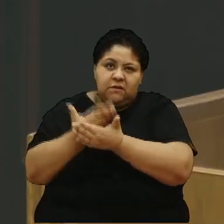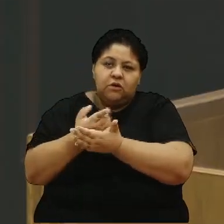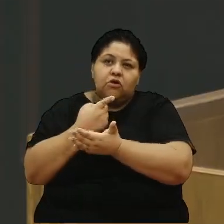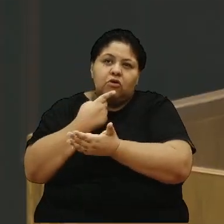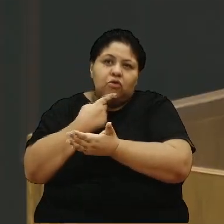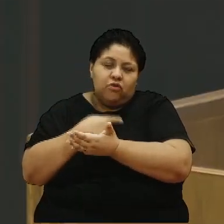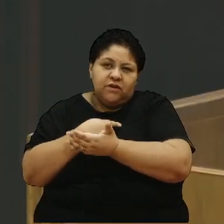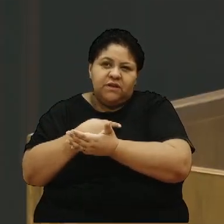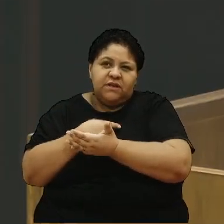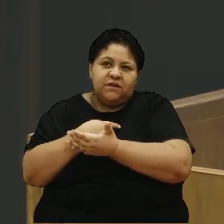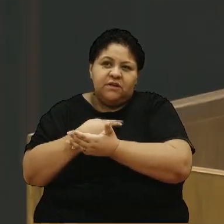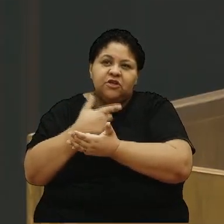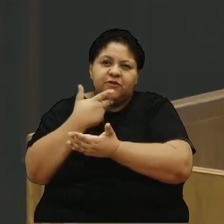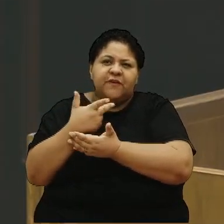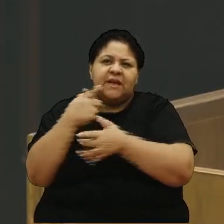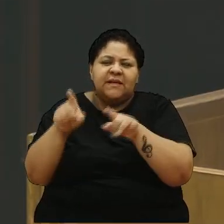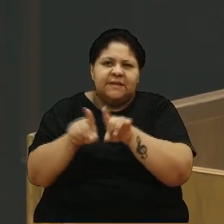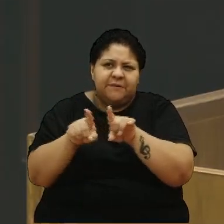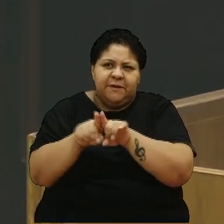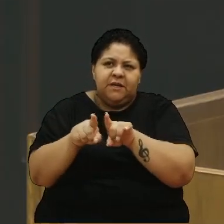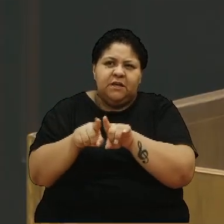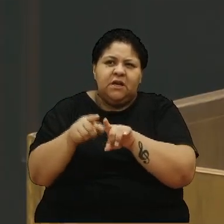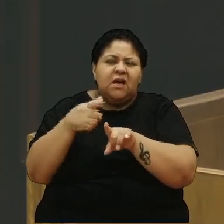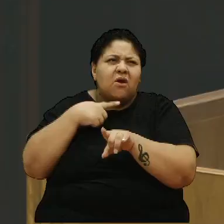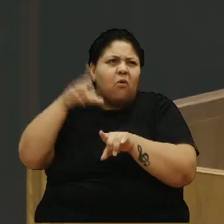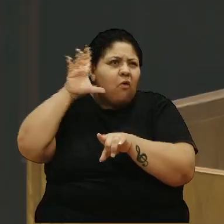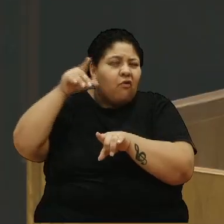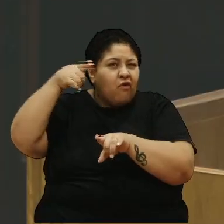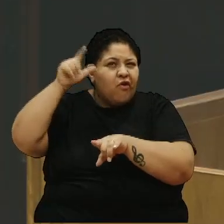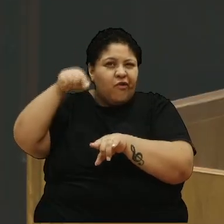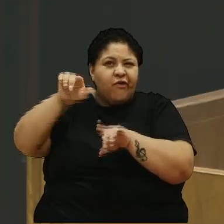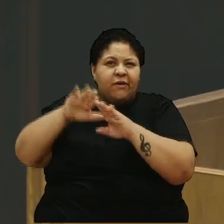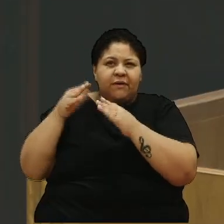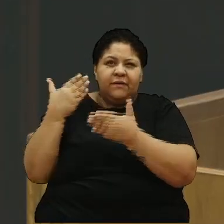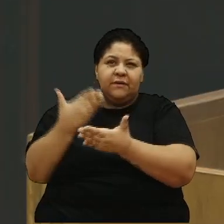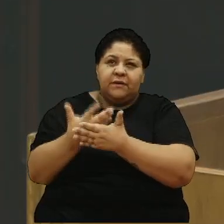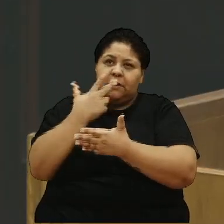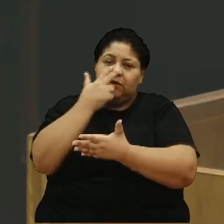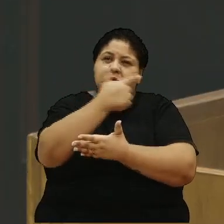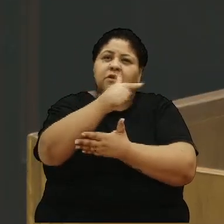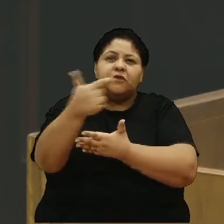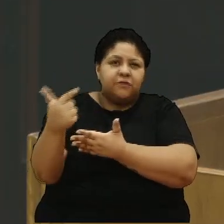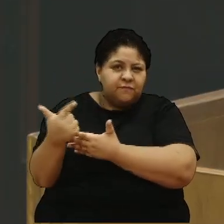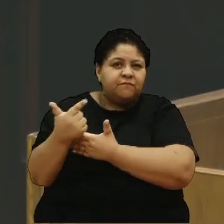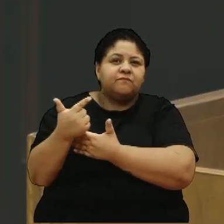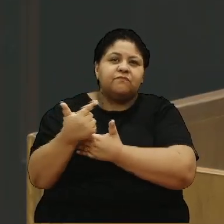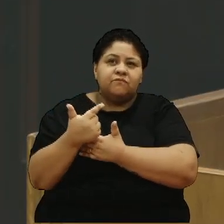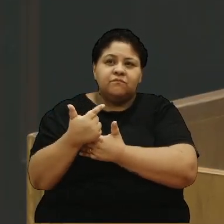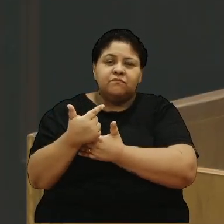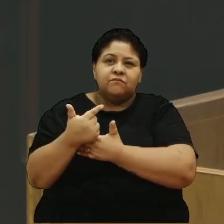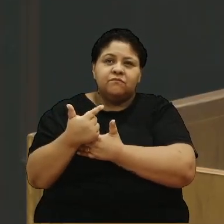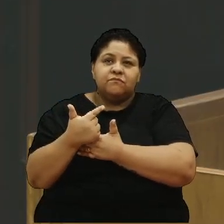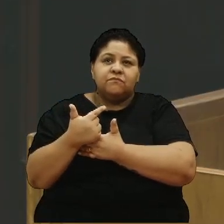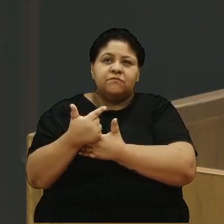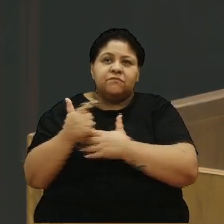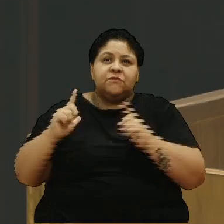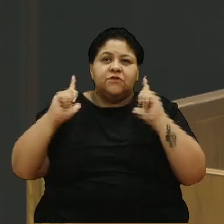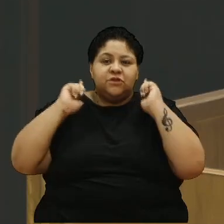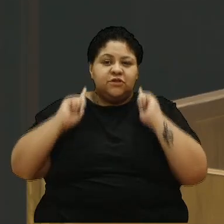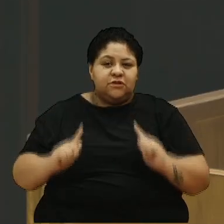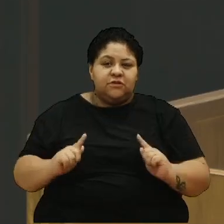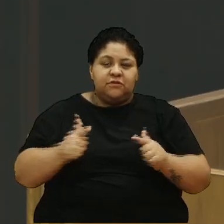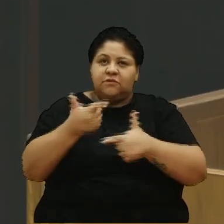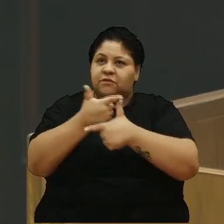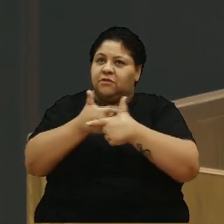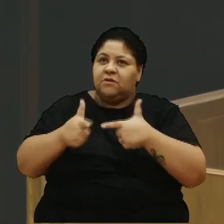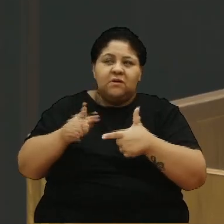um contraponto ao que se ouviu muito aqui ontem, as nossas escolas, assim como as demais escolas de gestão compartilhadas, não são um depósito